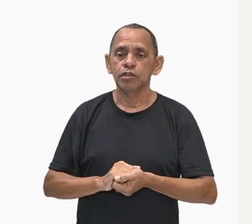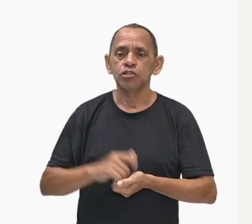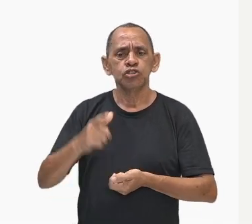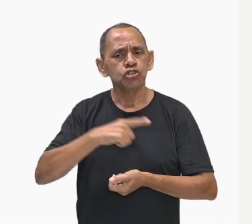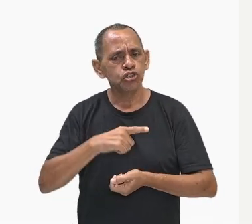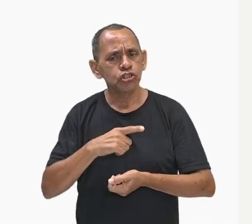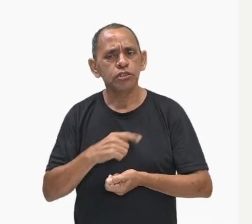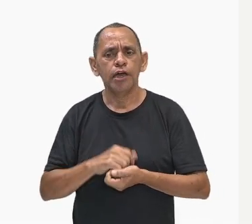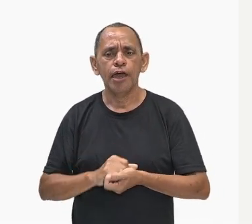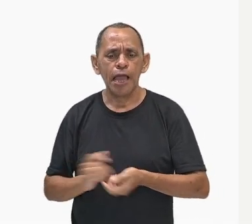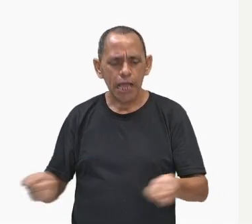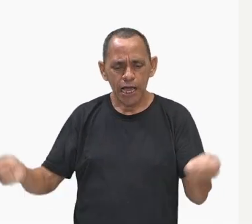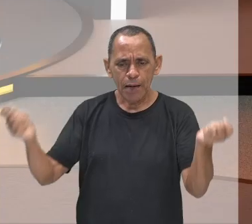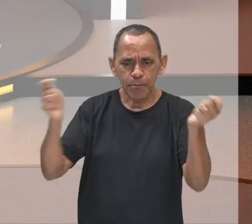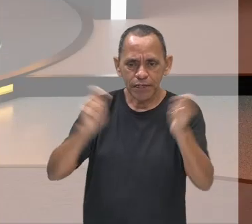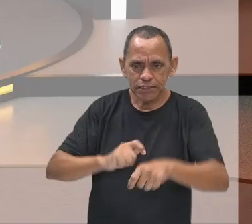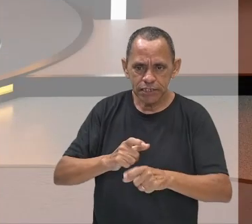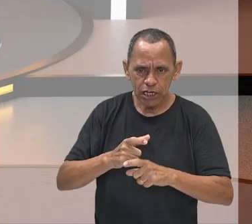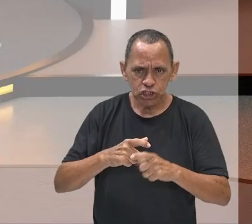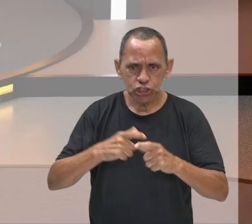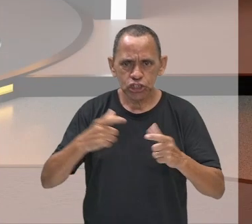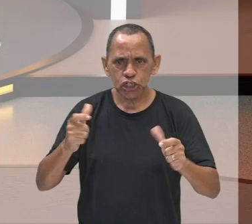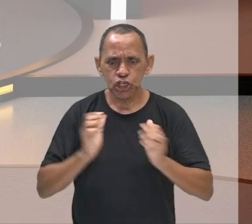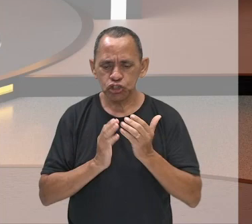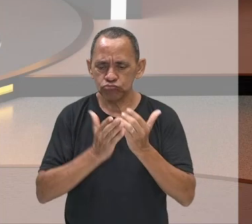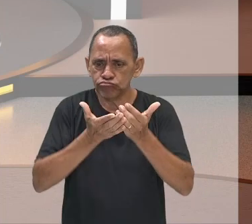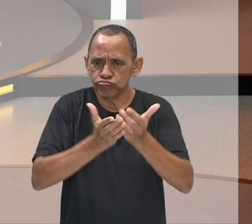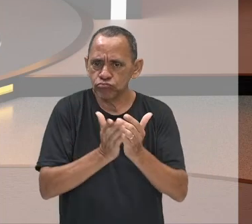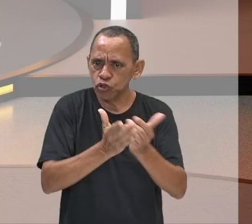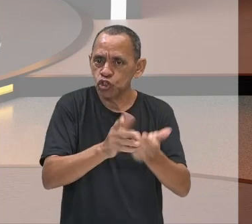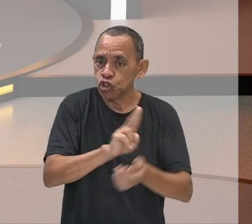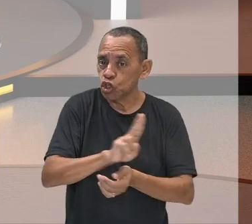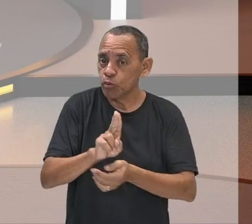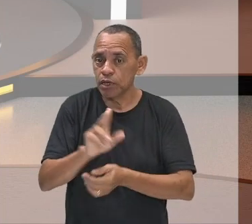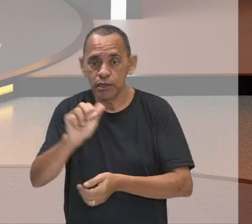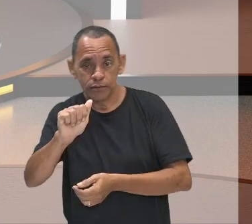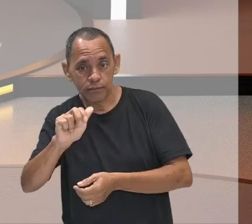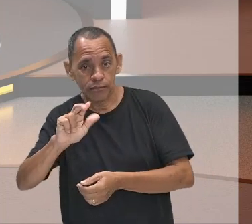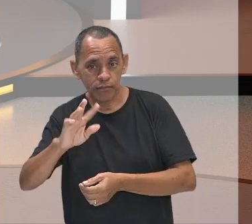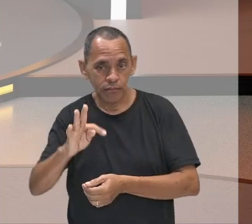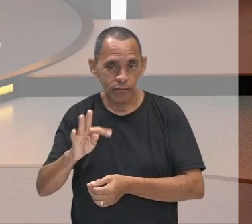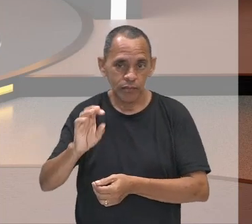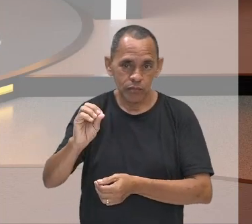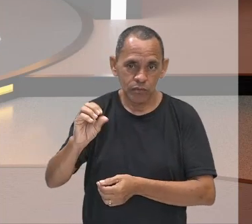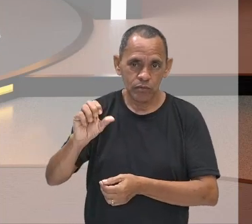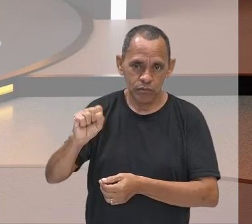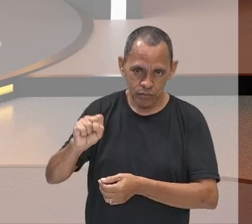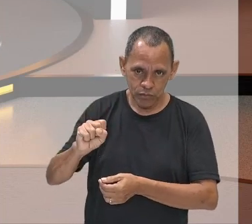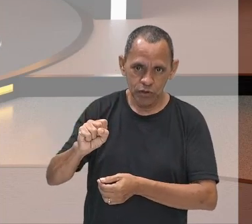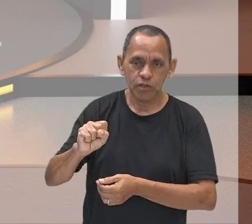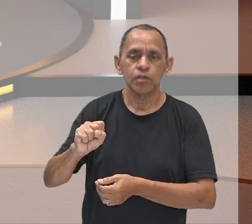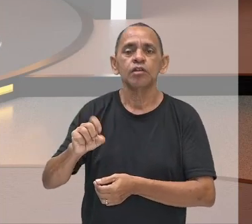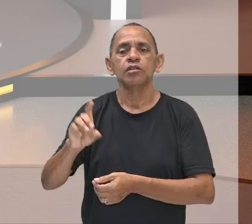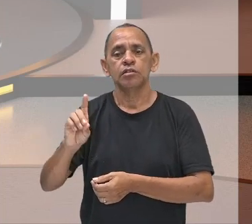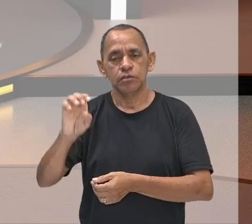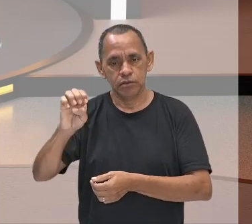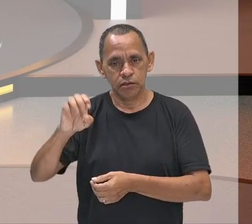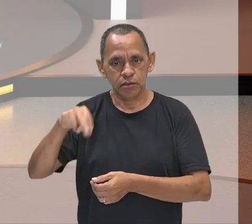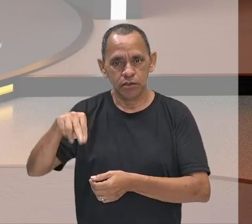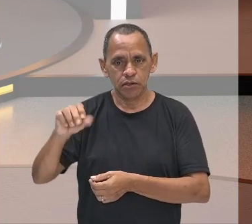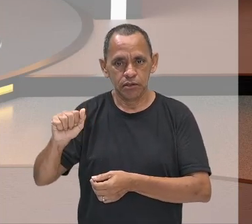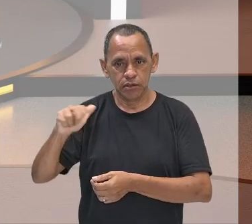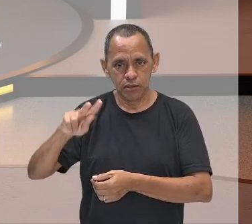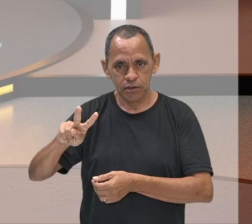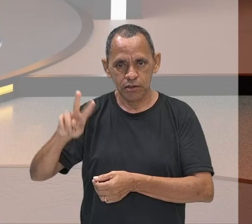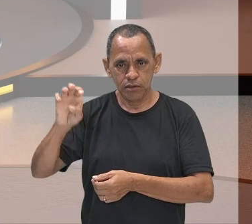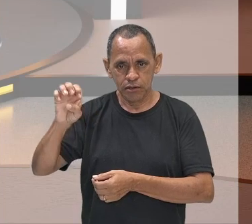gente conhece como os atos de navegação. Assinou, então, os atos de navegação. O que era isso, professor? Era uma